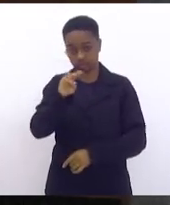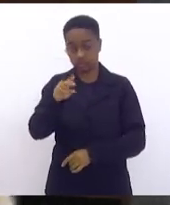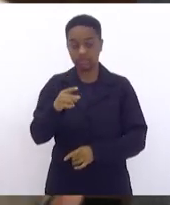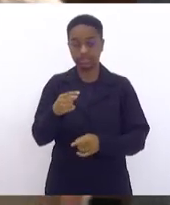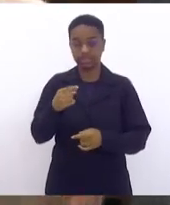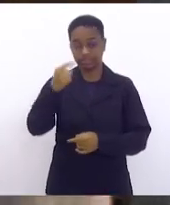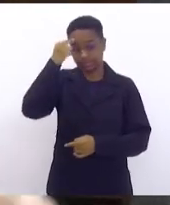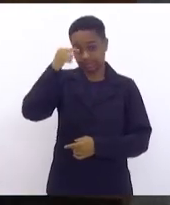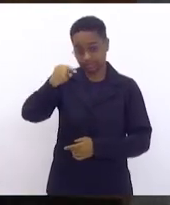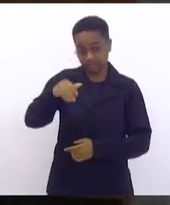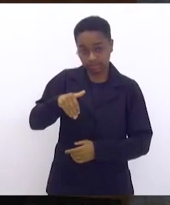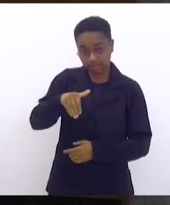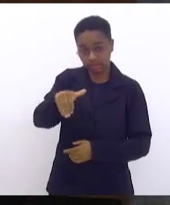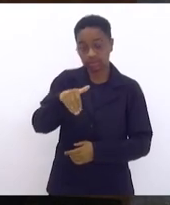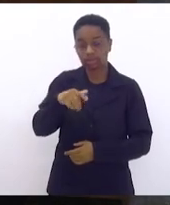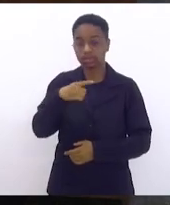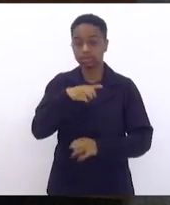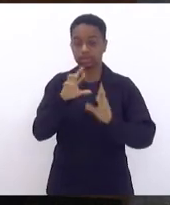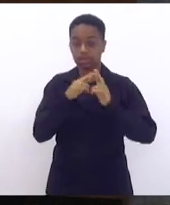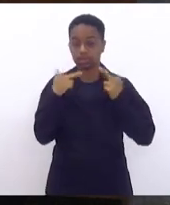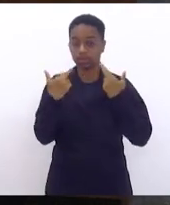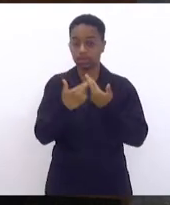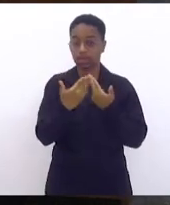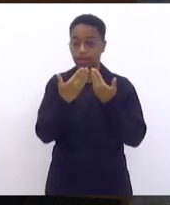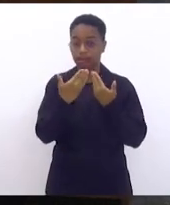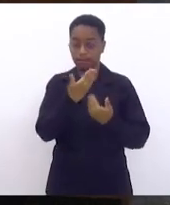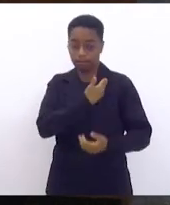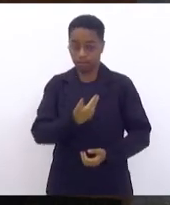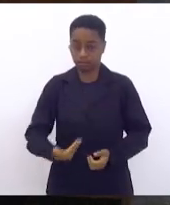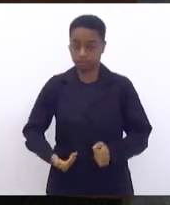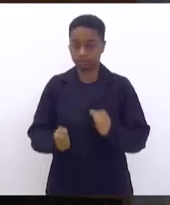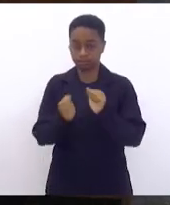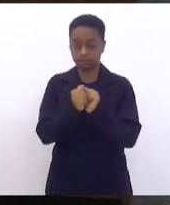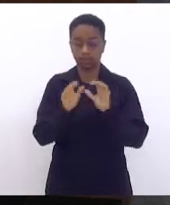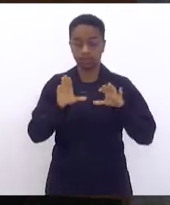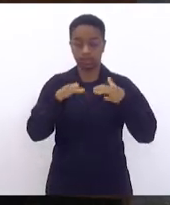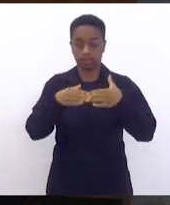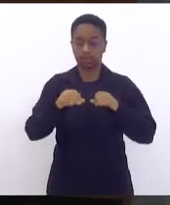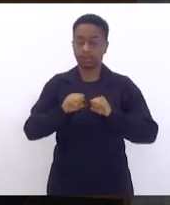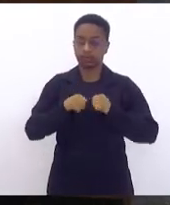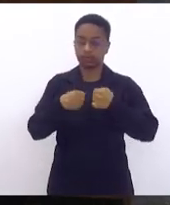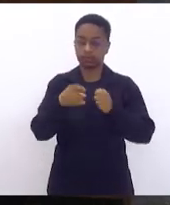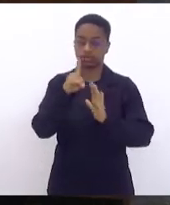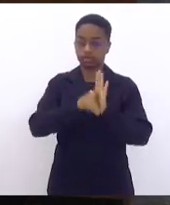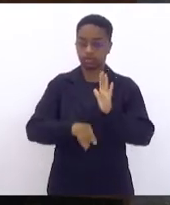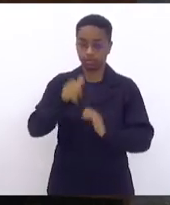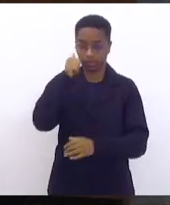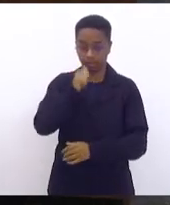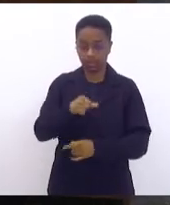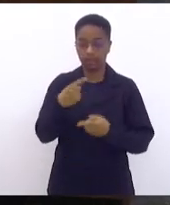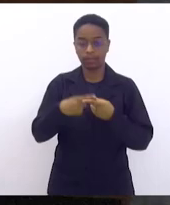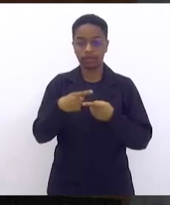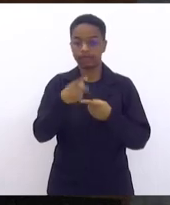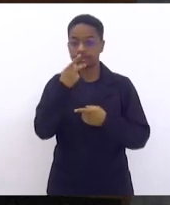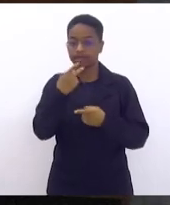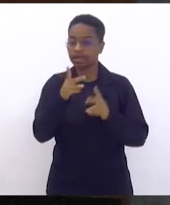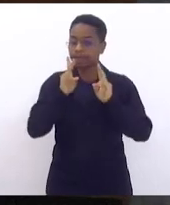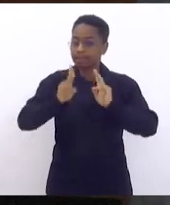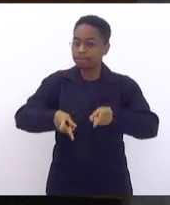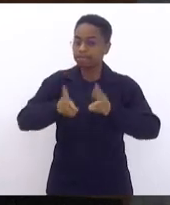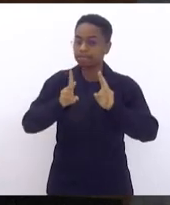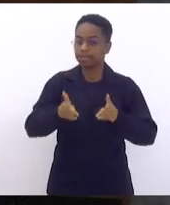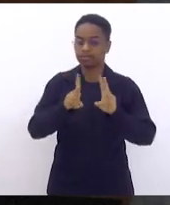semana teremos uma audiência pública da Comissão de Defesa dos Direitos da Mulher, que vai tratar